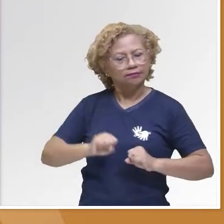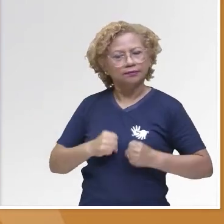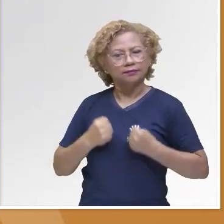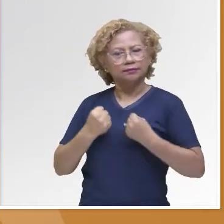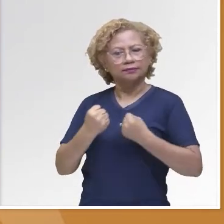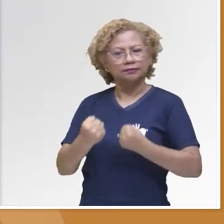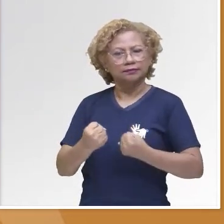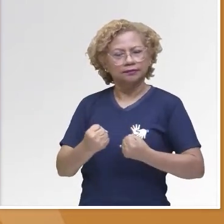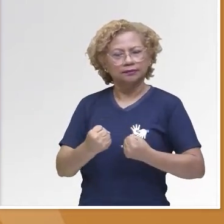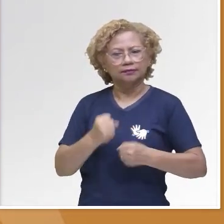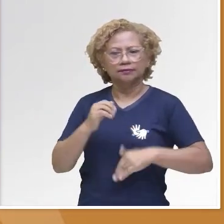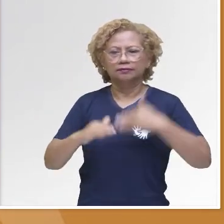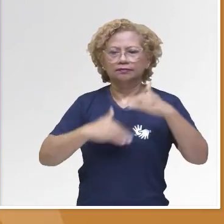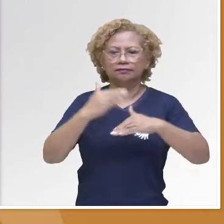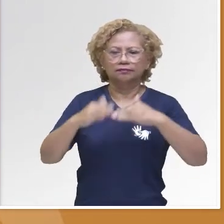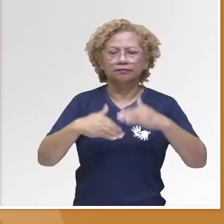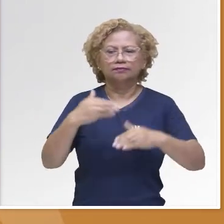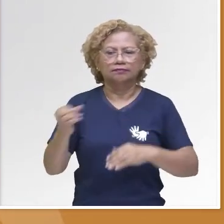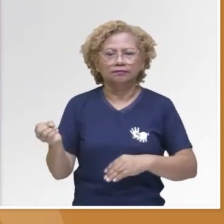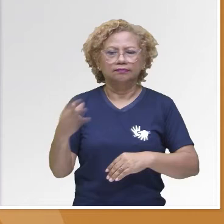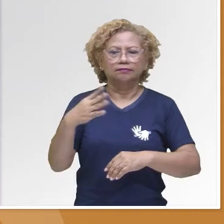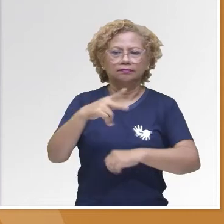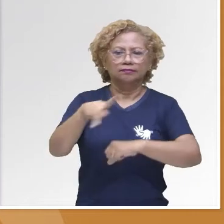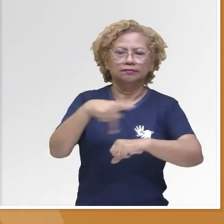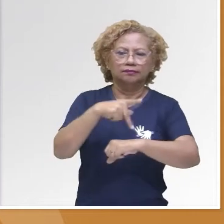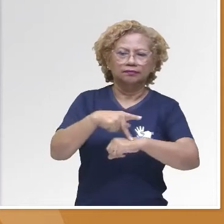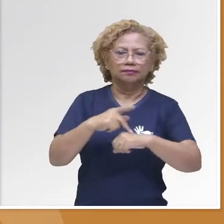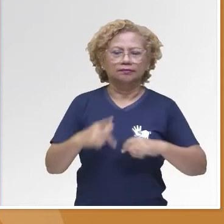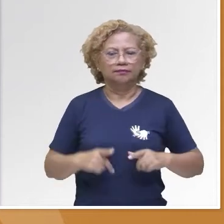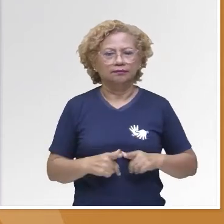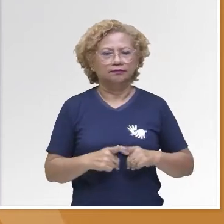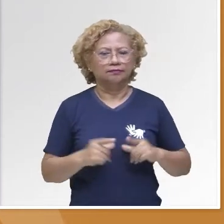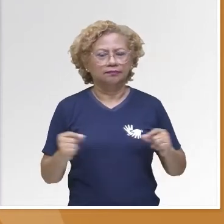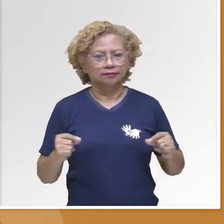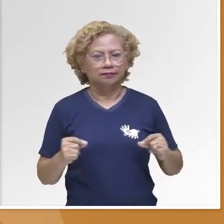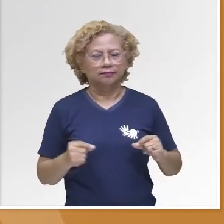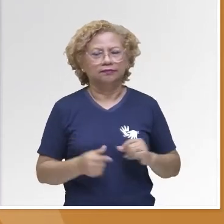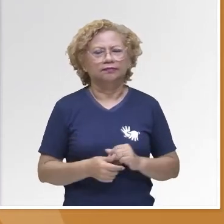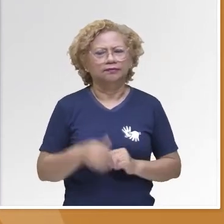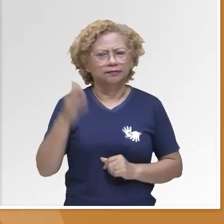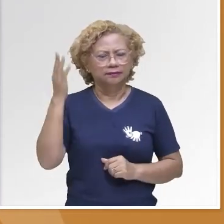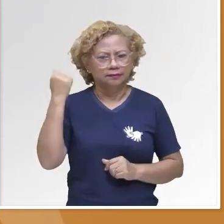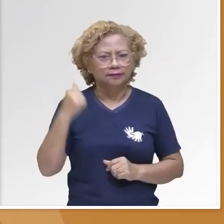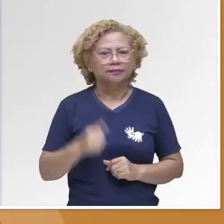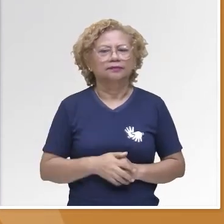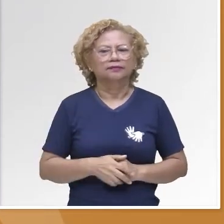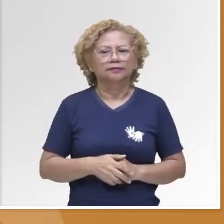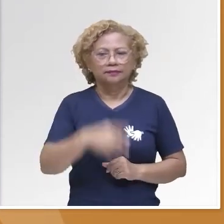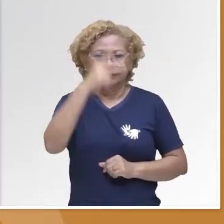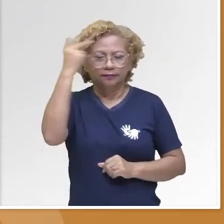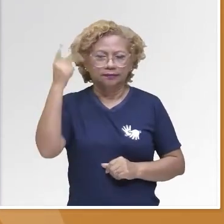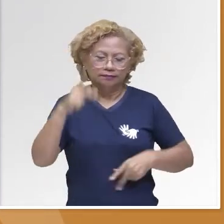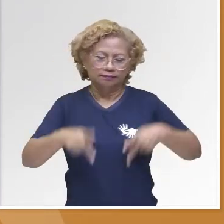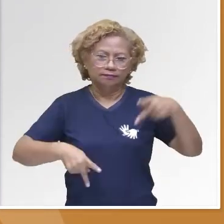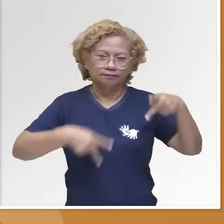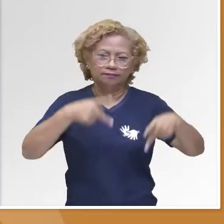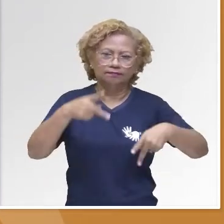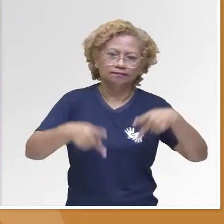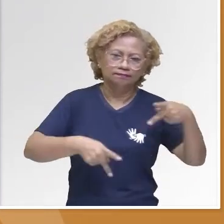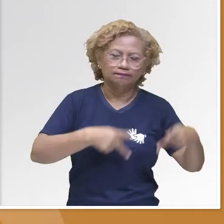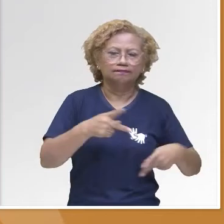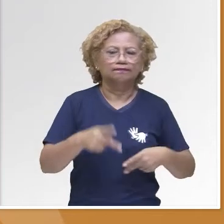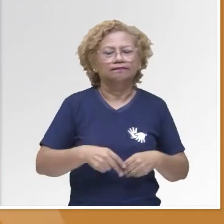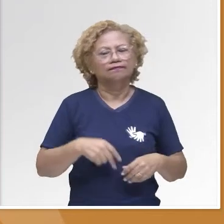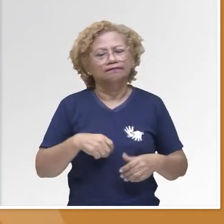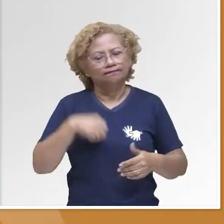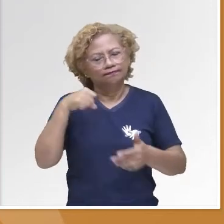Mundial. Então, o que acontece? A mão de obra, né, no Japão acaba sendo uma mão de obra mais barata, uma mão